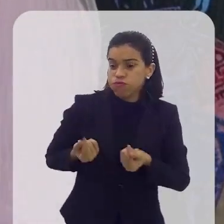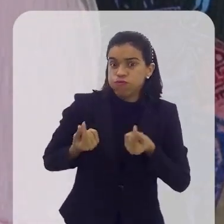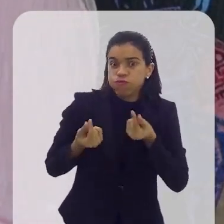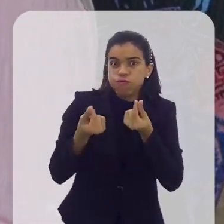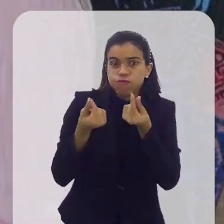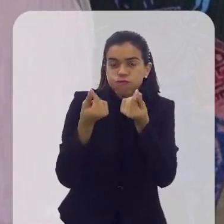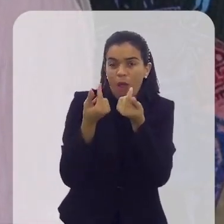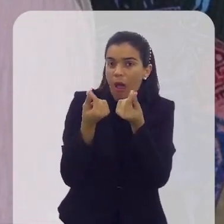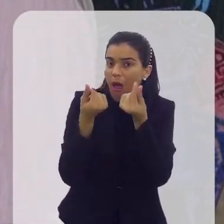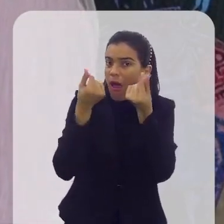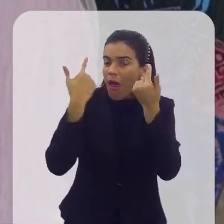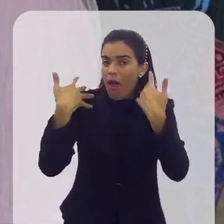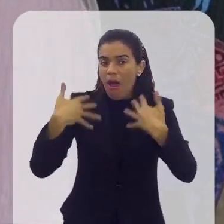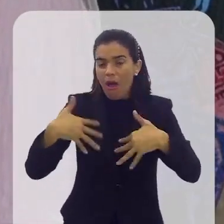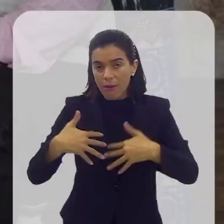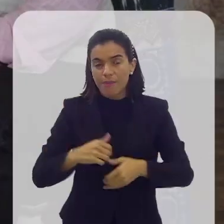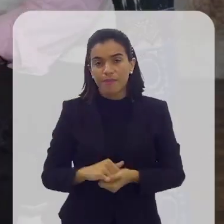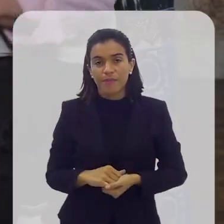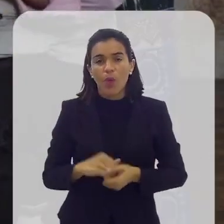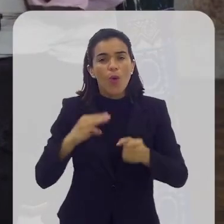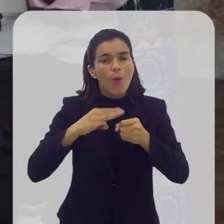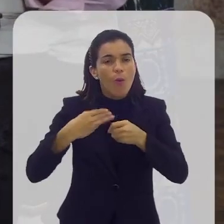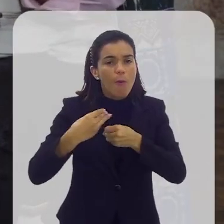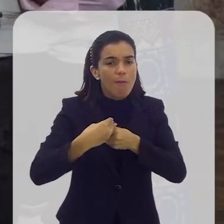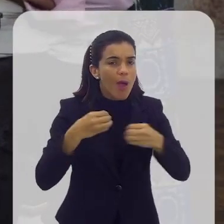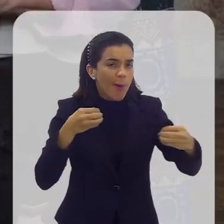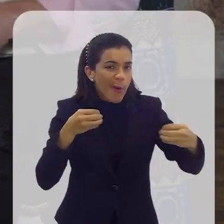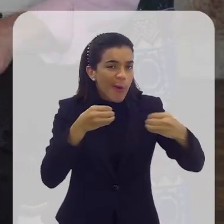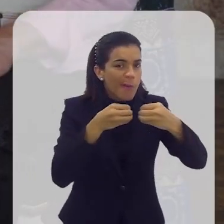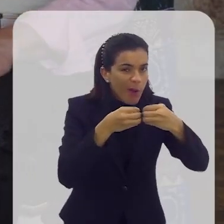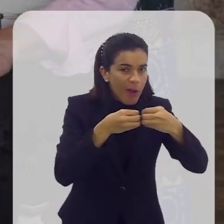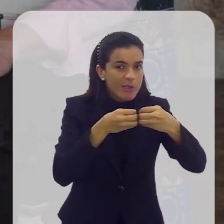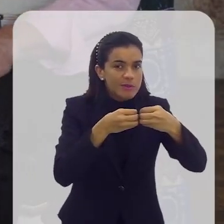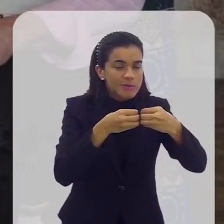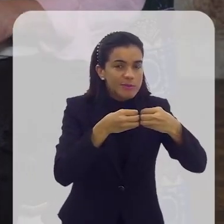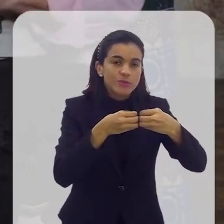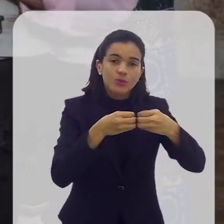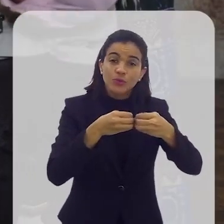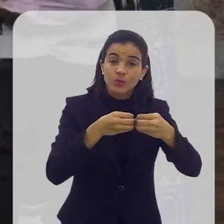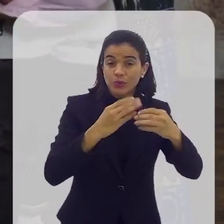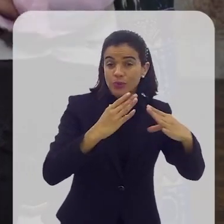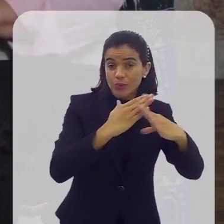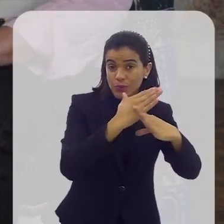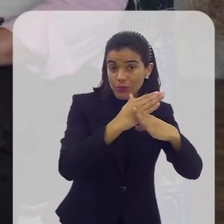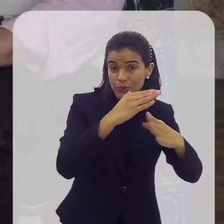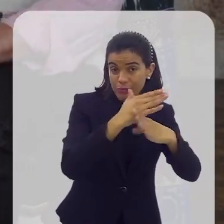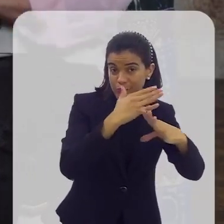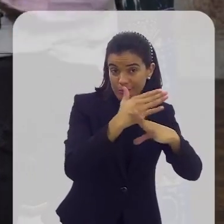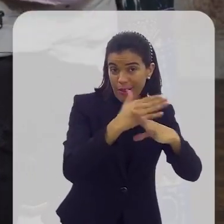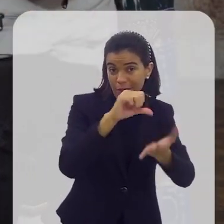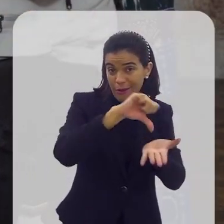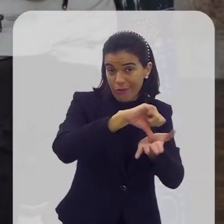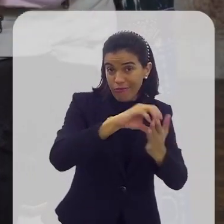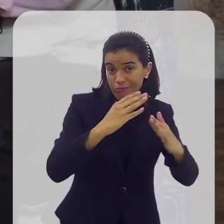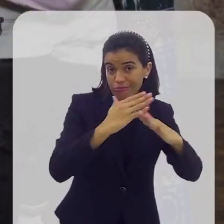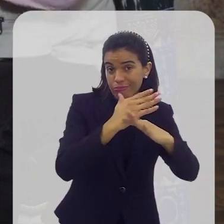posses econômicas. É um bairro que ficava próximo, portanto, do centro da